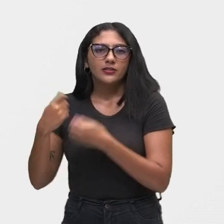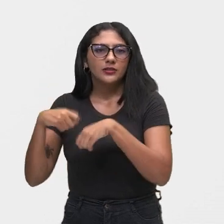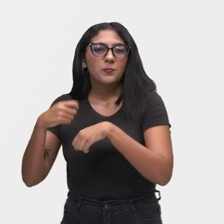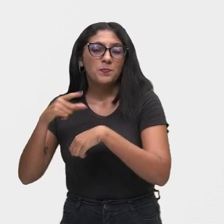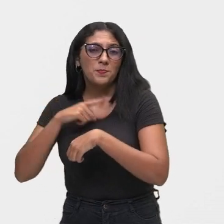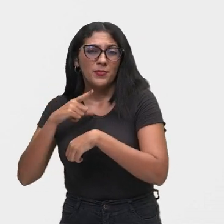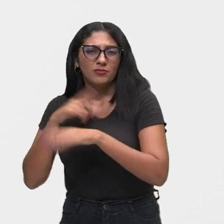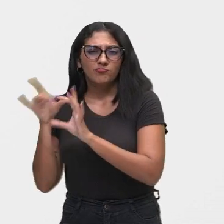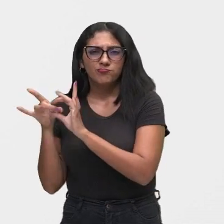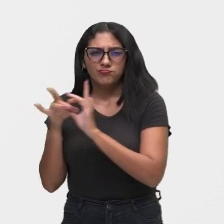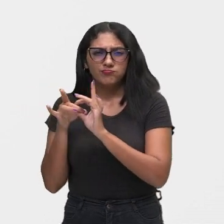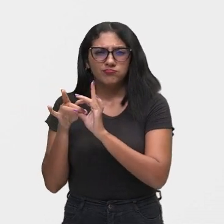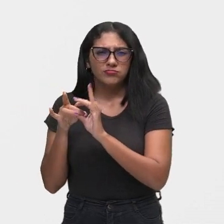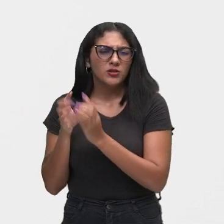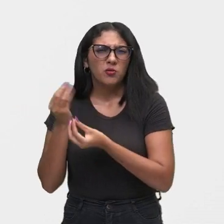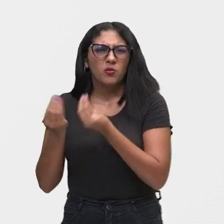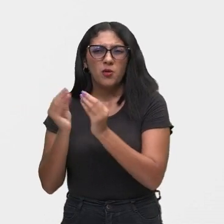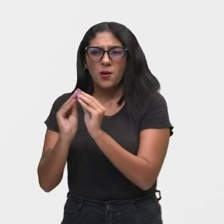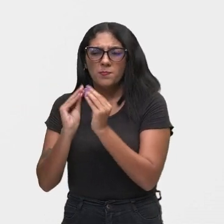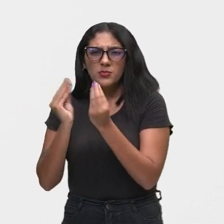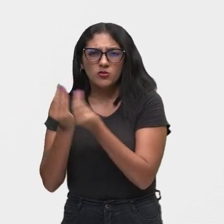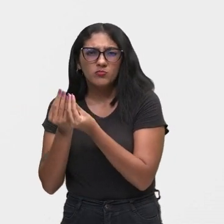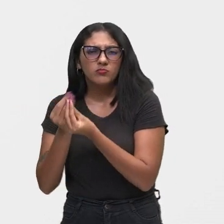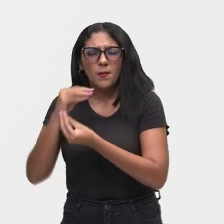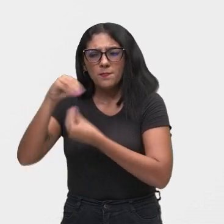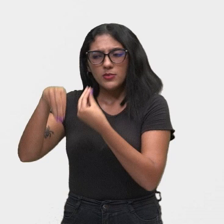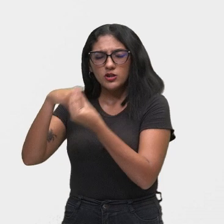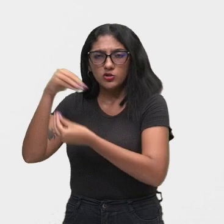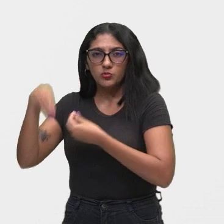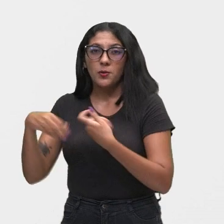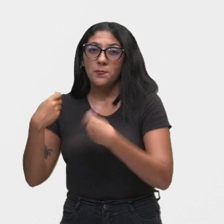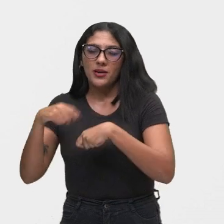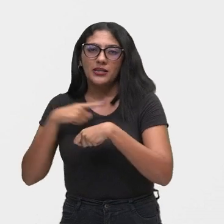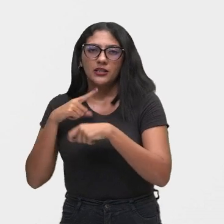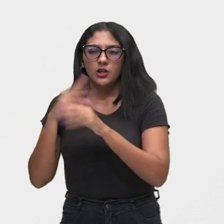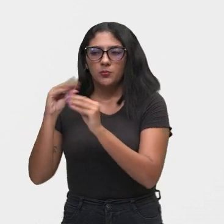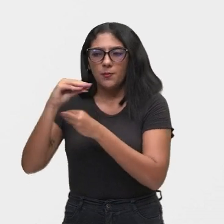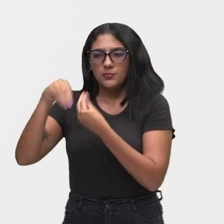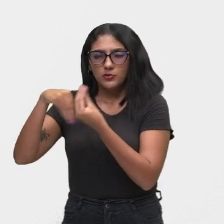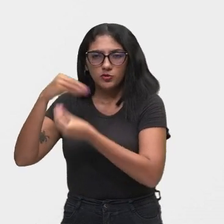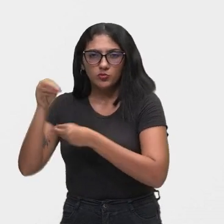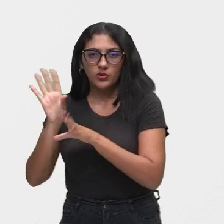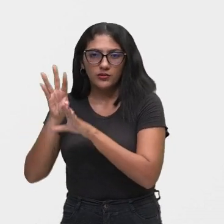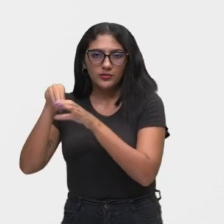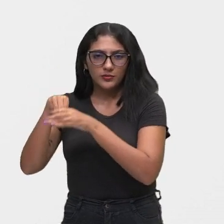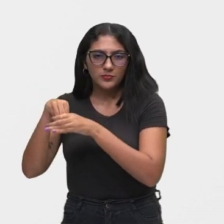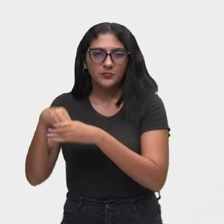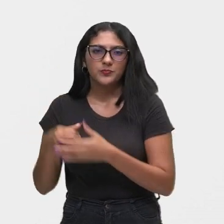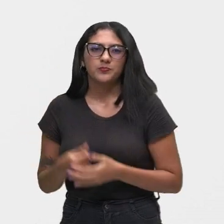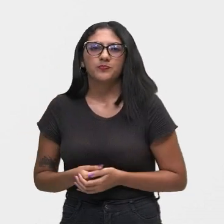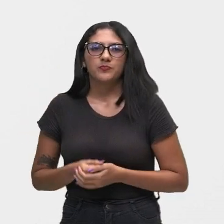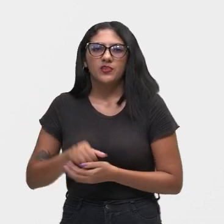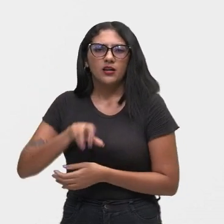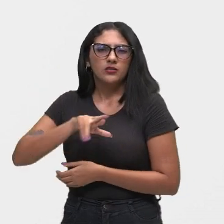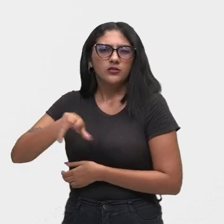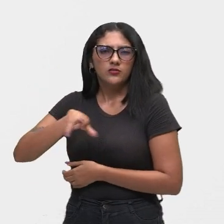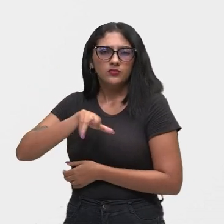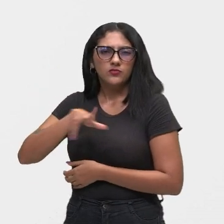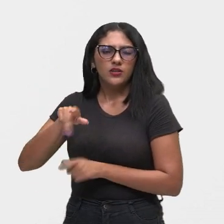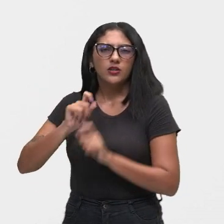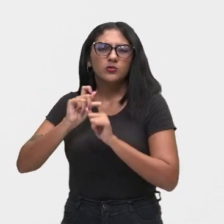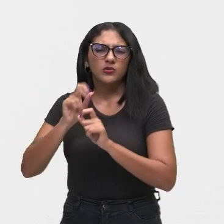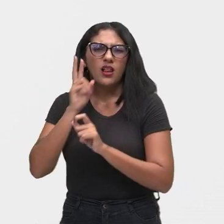a mistura do ar combustível. Então, ocorre uma mistura ali dentro, dispensando, portanto,